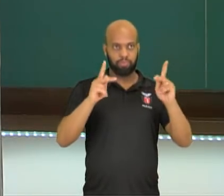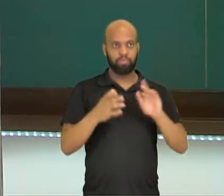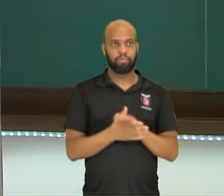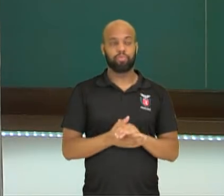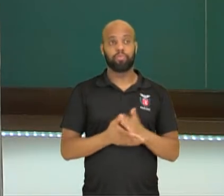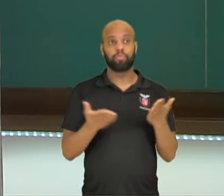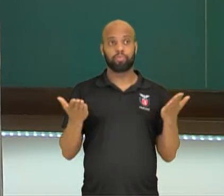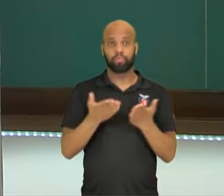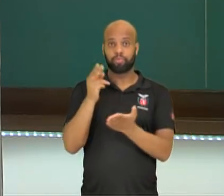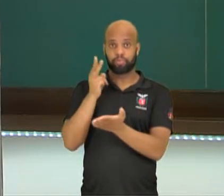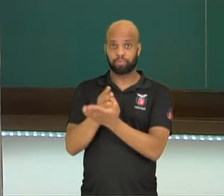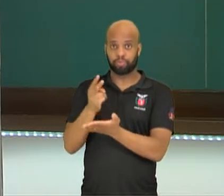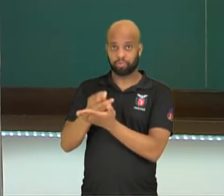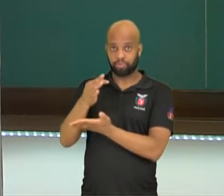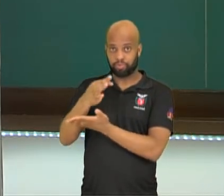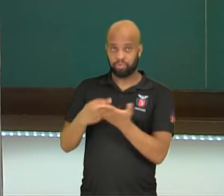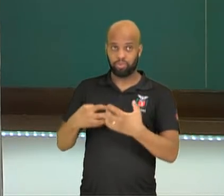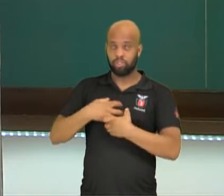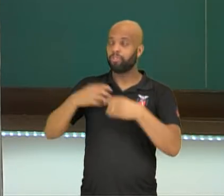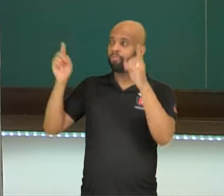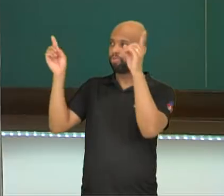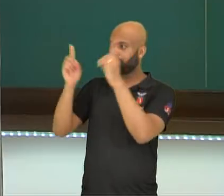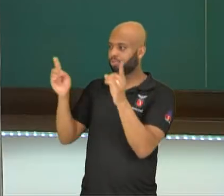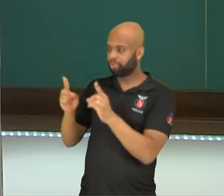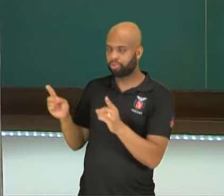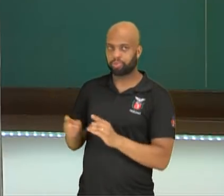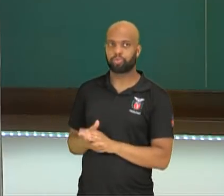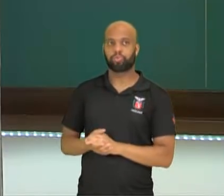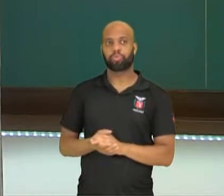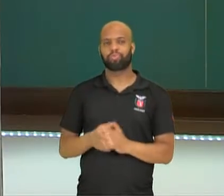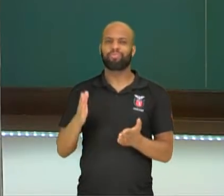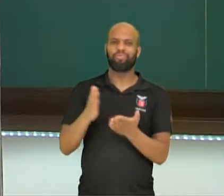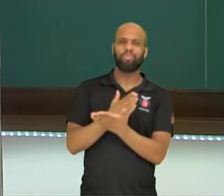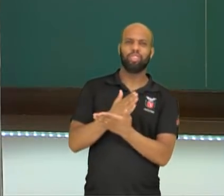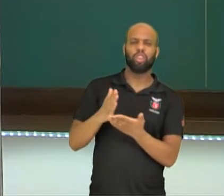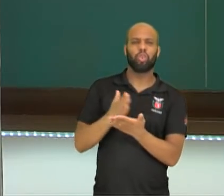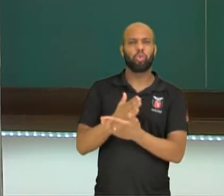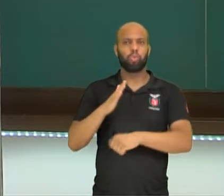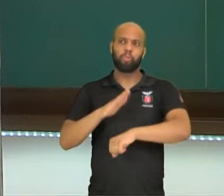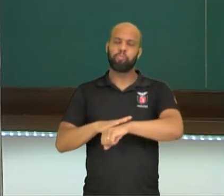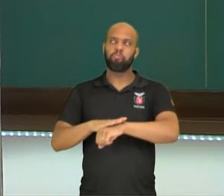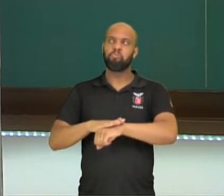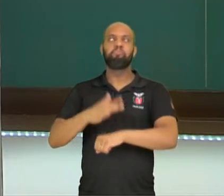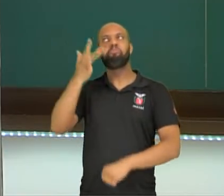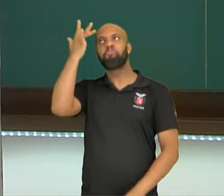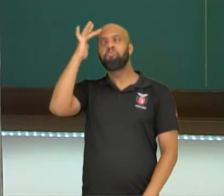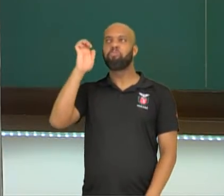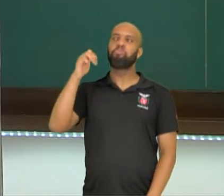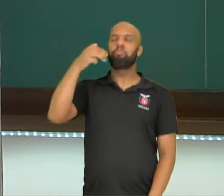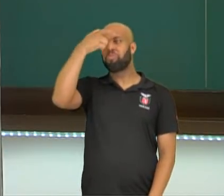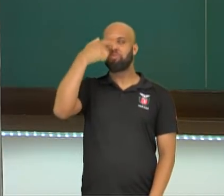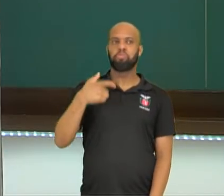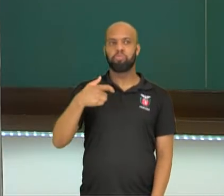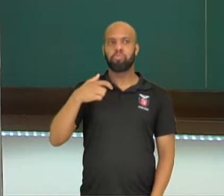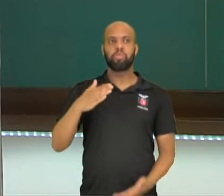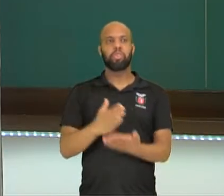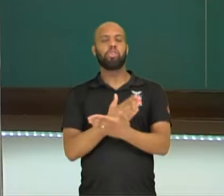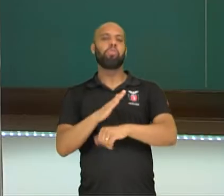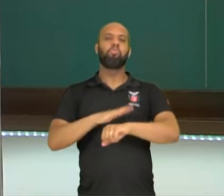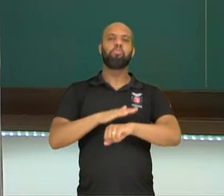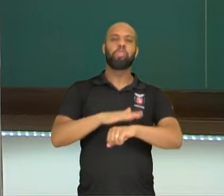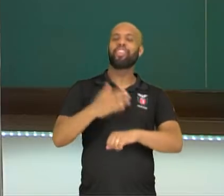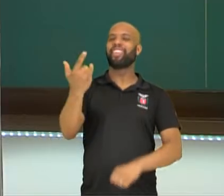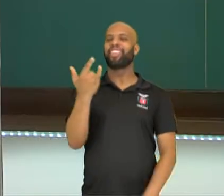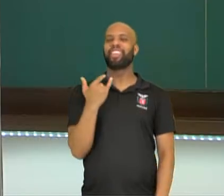o mesmo texto escrito em verso, ó. Às vezes nem eu mesmo sei quem sou, às vezes sou o meu queridinho, às